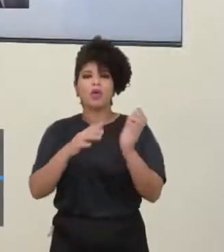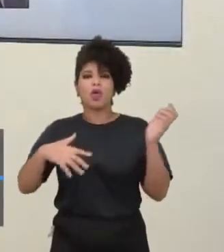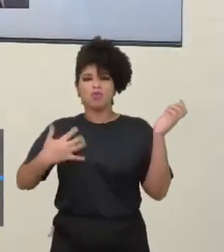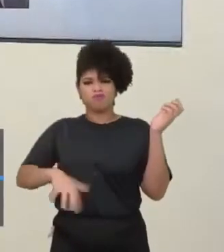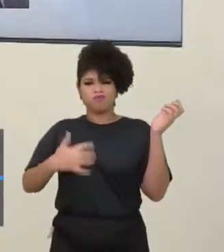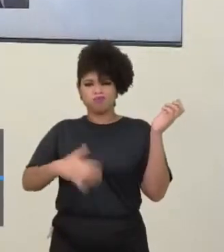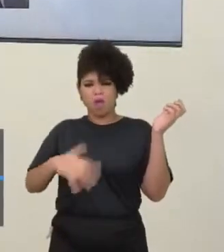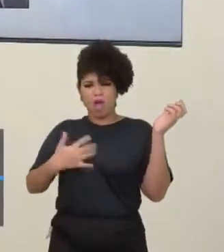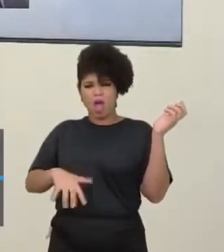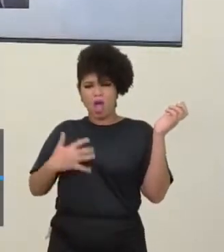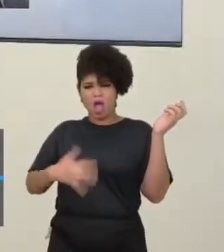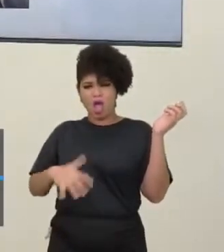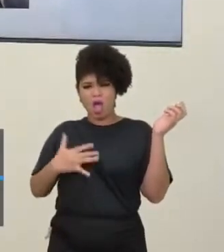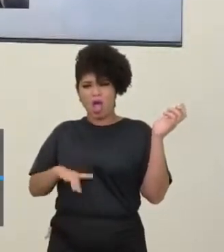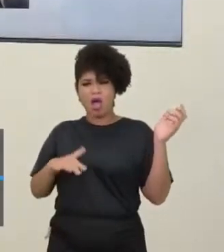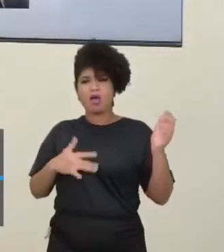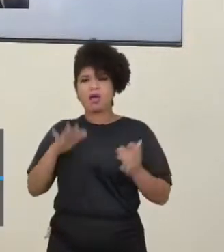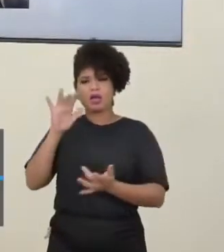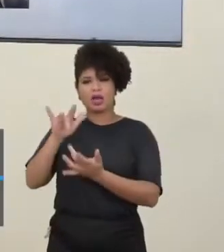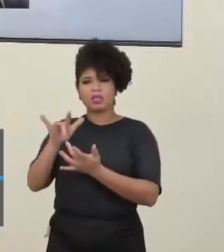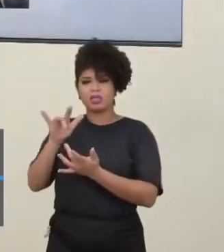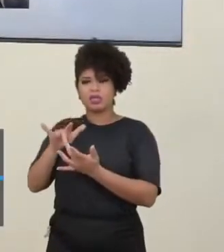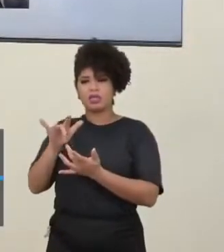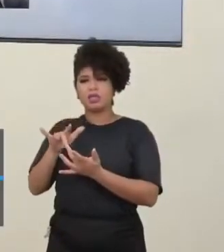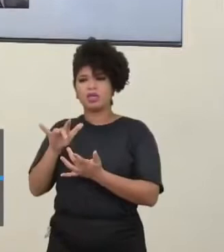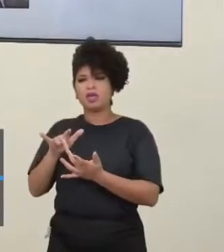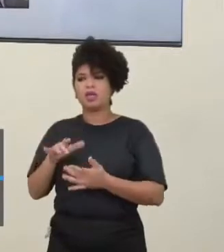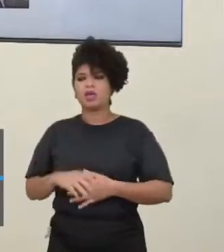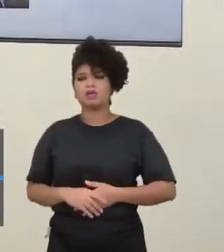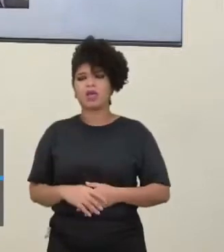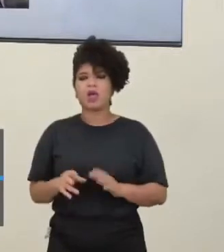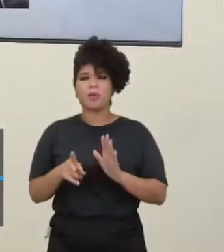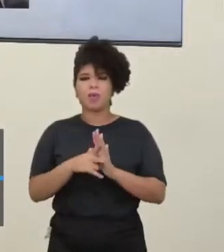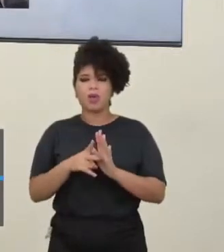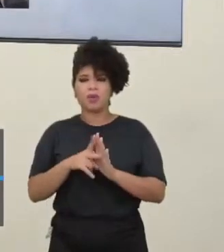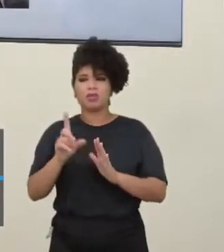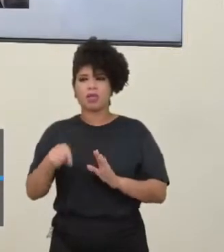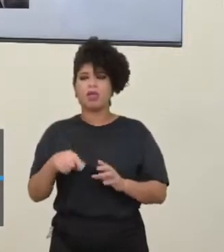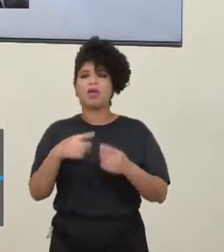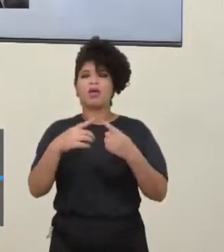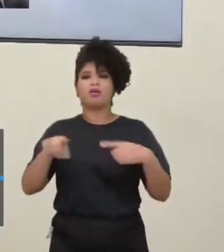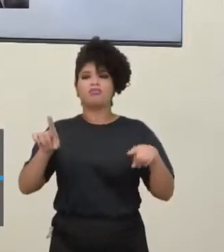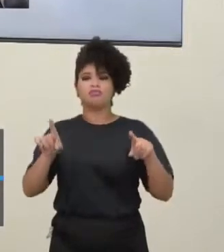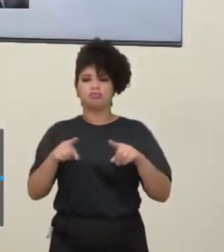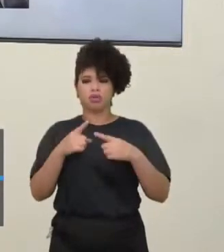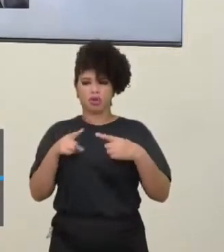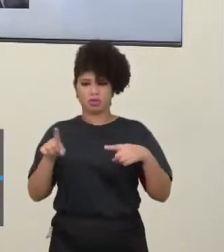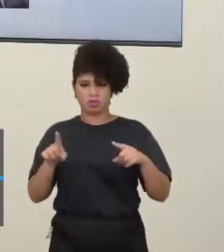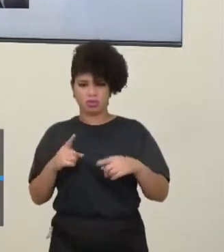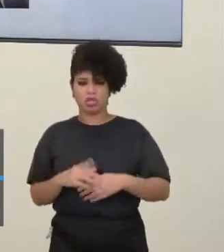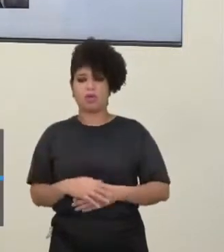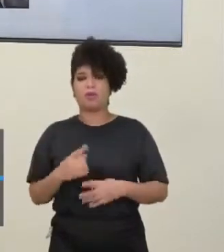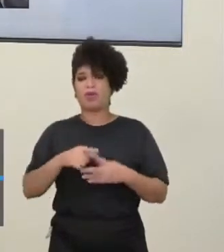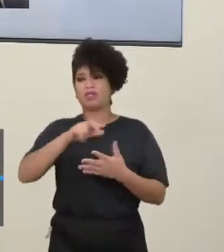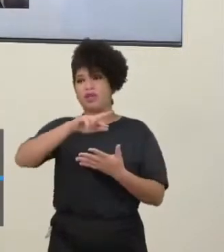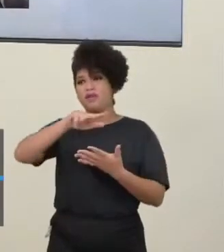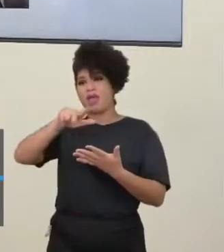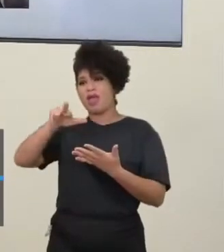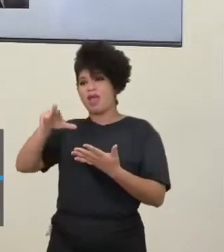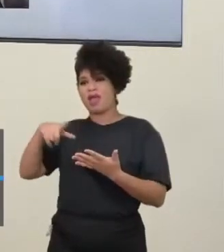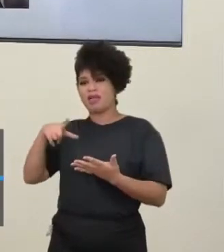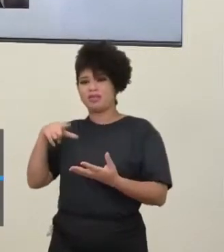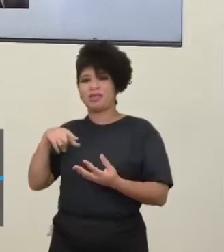né? Então, músicas, né, melodias que precisam da inserção de muitos instrumentos ao mesmo